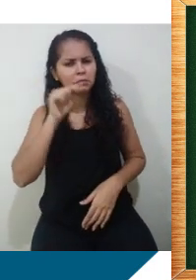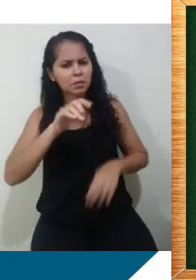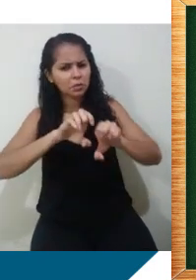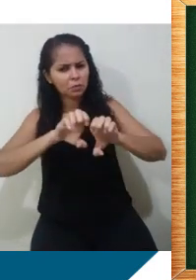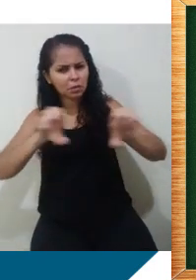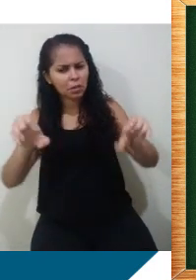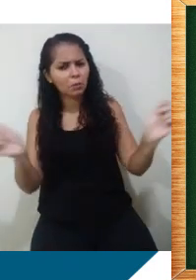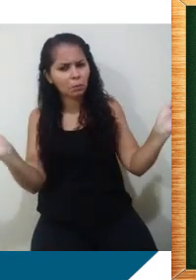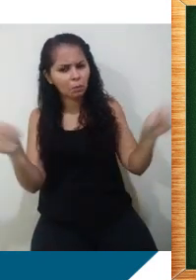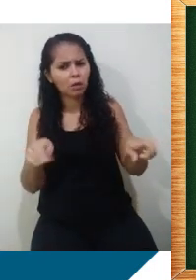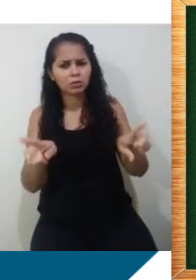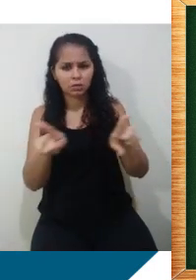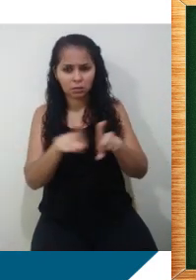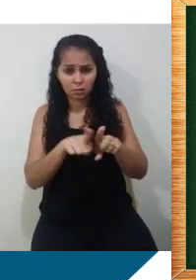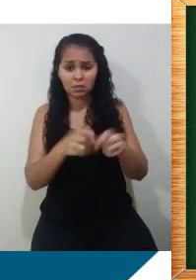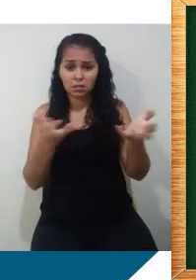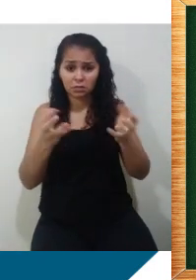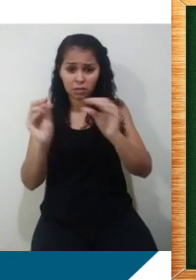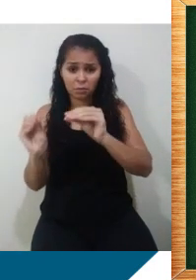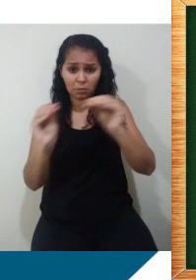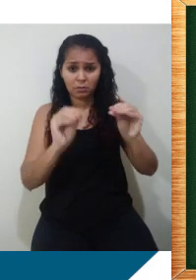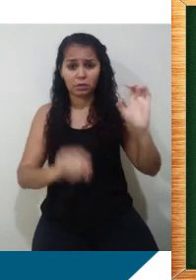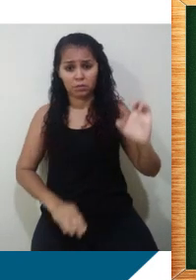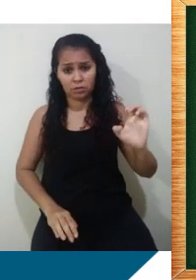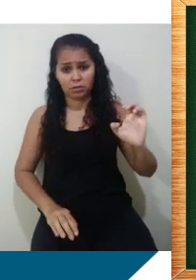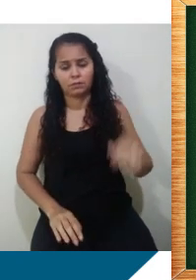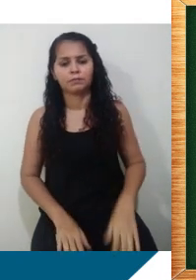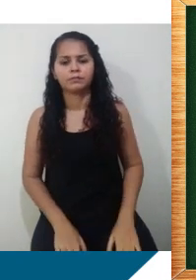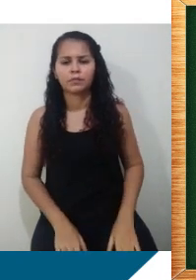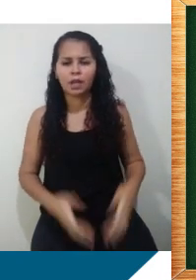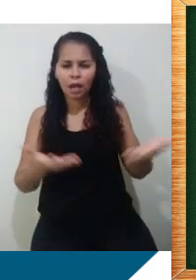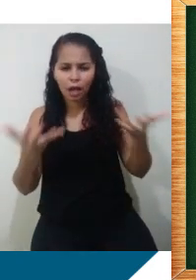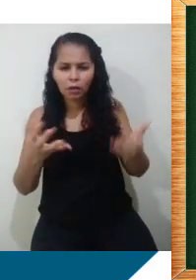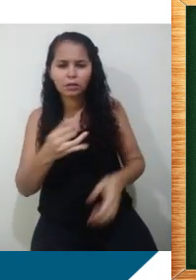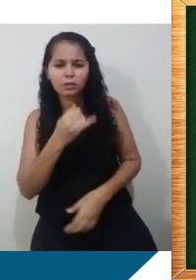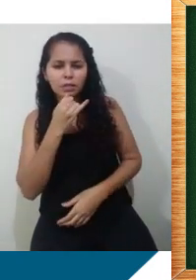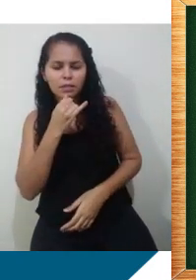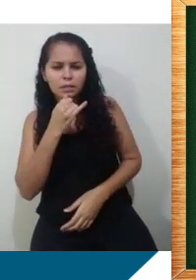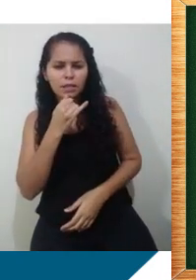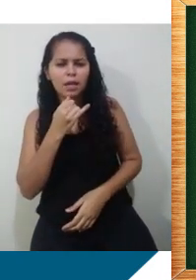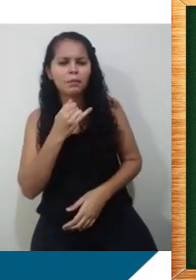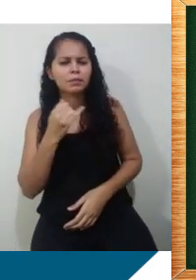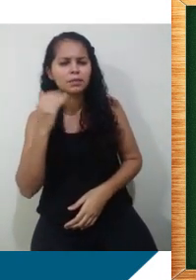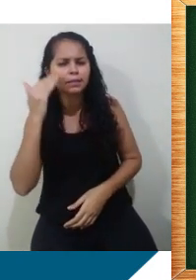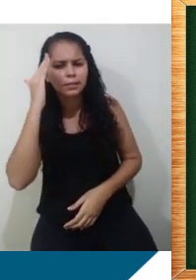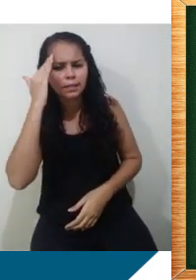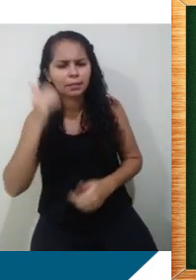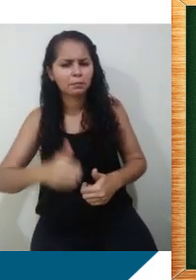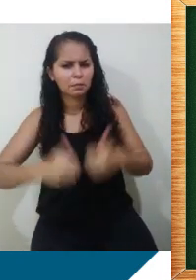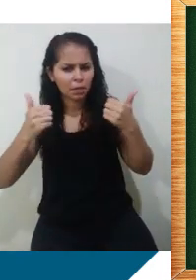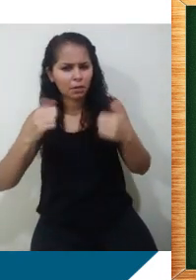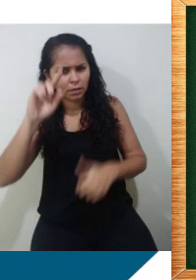esquerda. Vamos ver agora um exemplo para vocês desenvolverem melhor esta ideia. Determine o